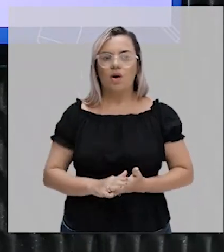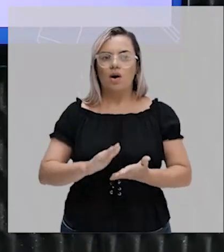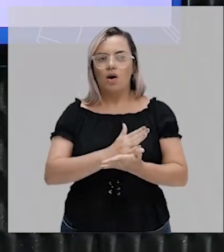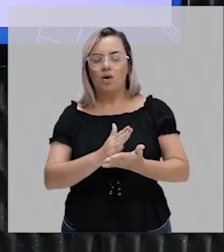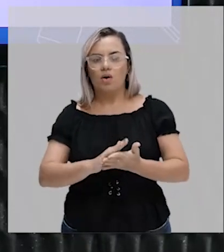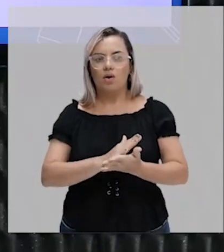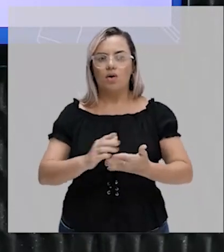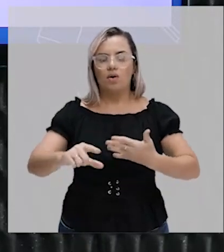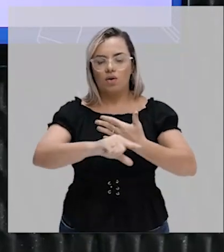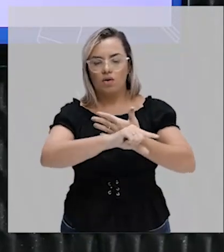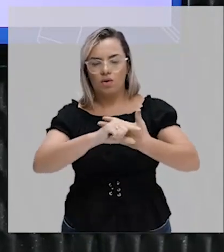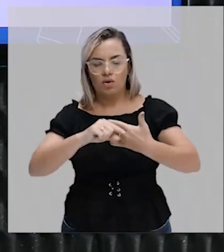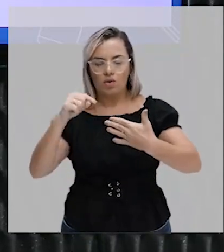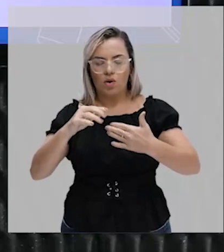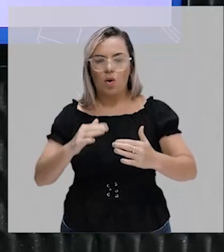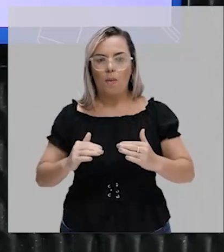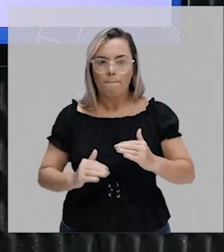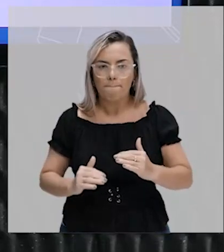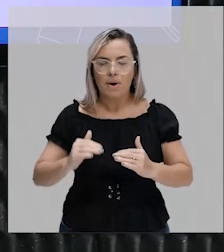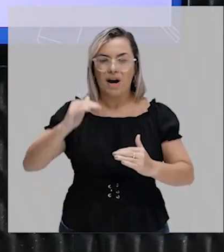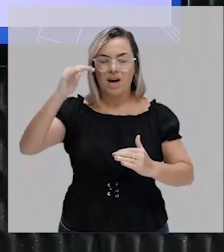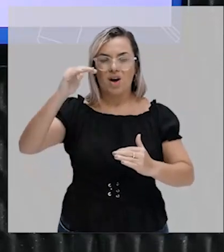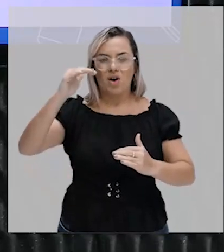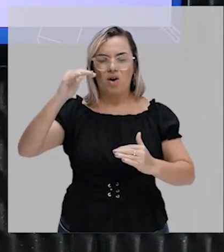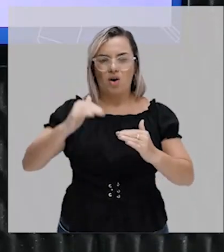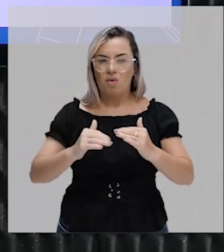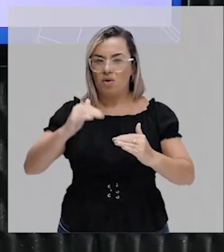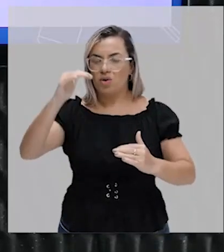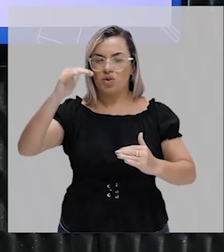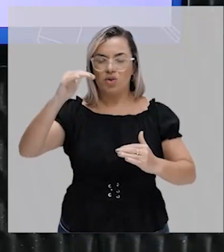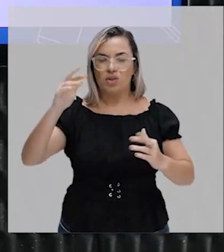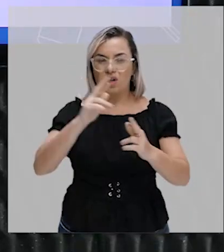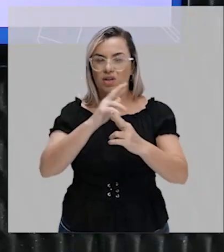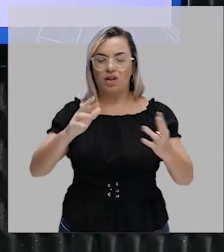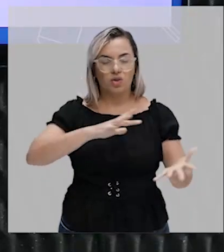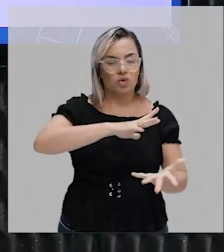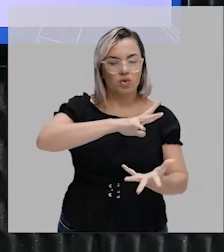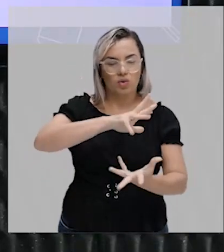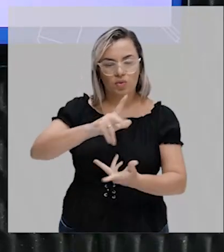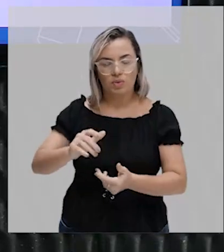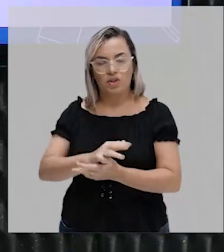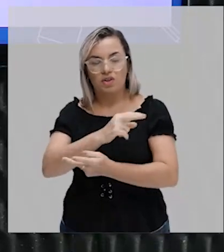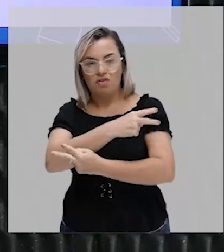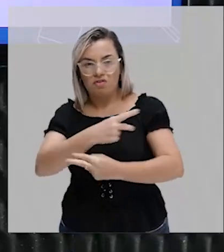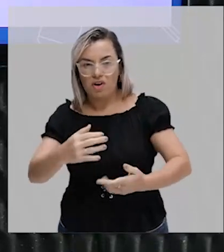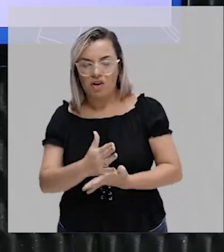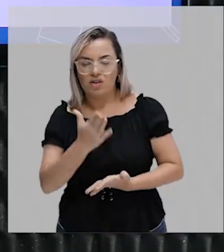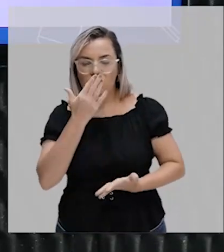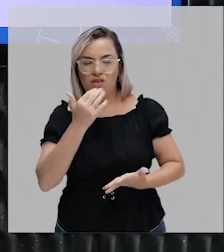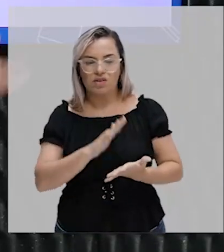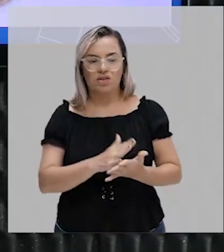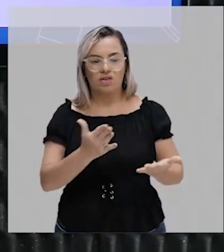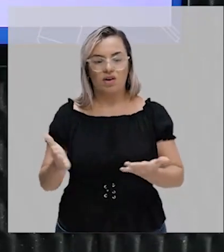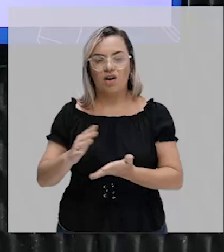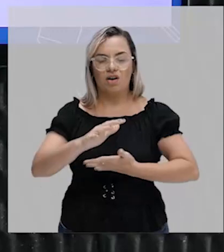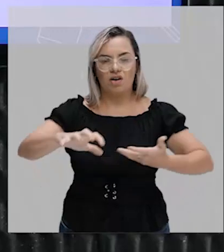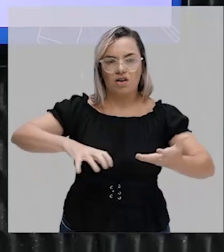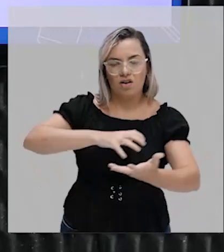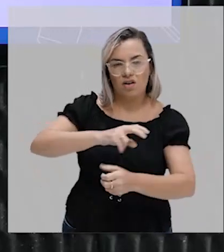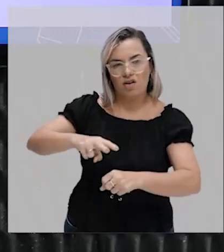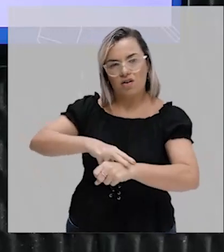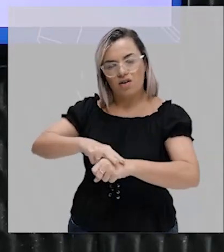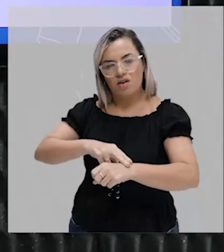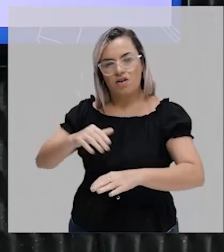o Brasil é na realidade o maior produtor de alimento do mundo em itens variados, tá certo? E a Revolução Verde, esse